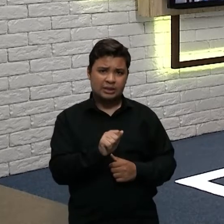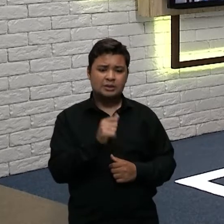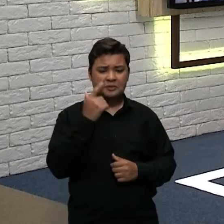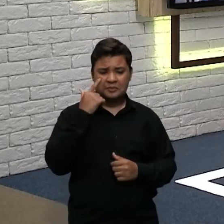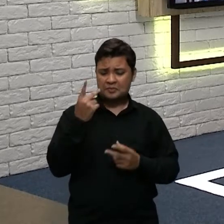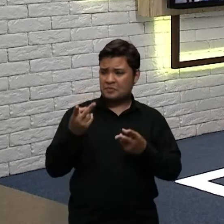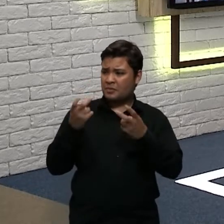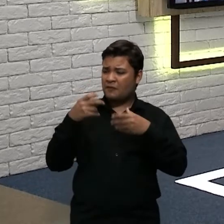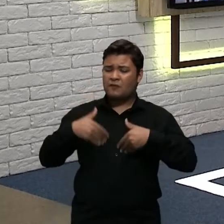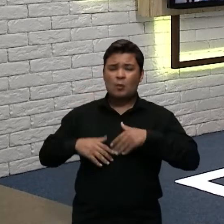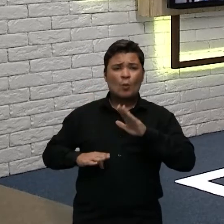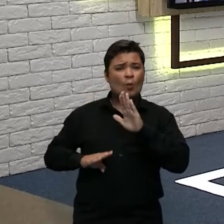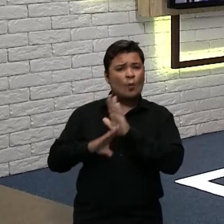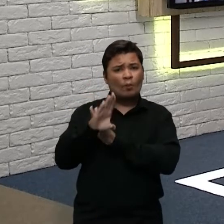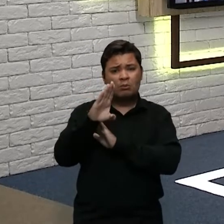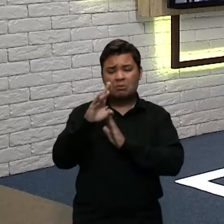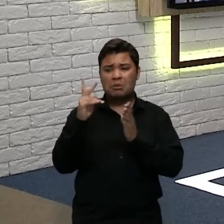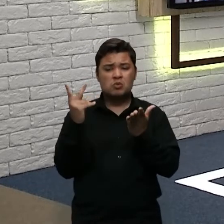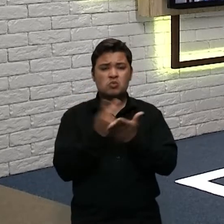desastroso da fome no Brasil?